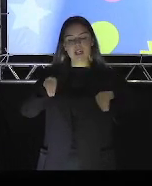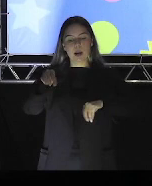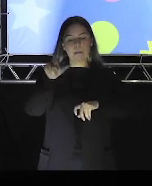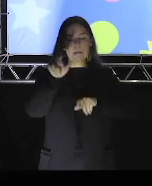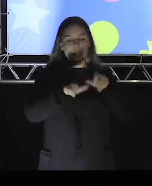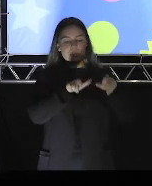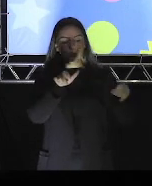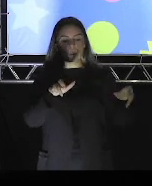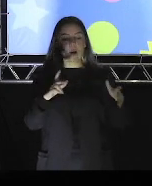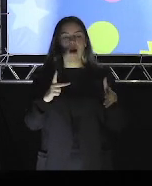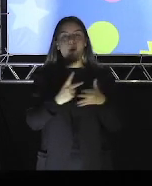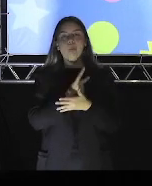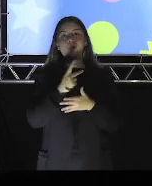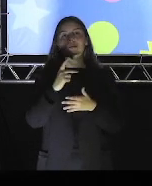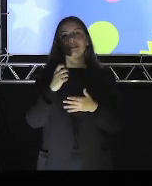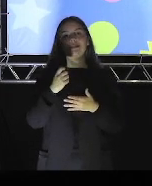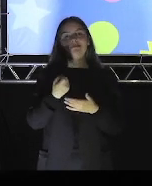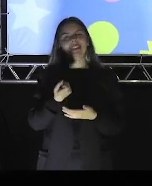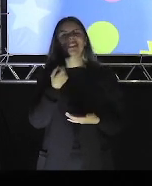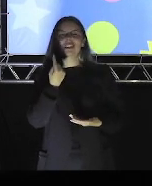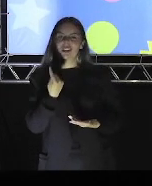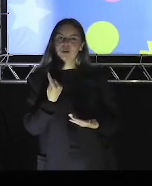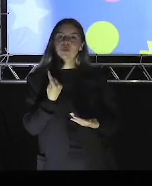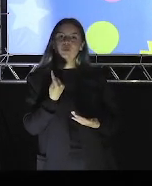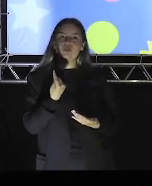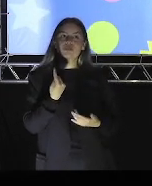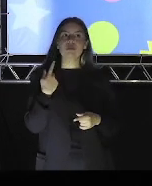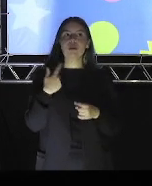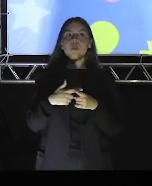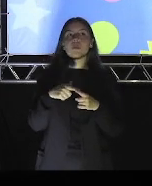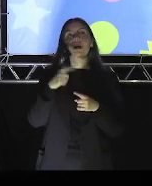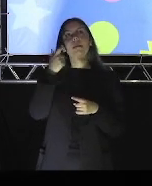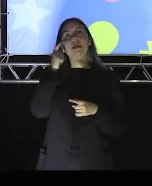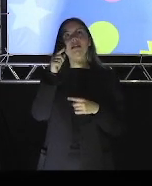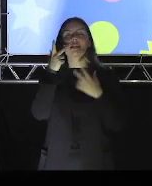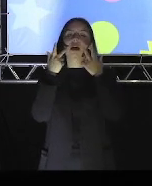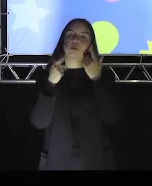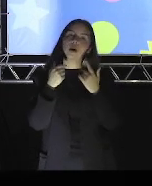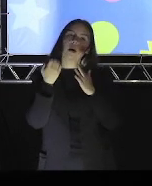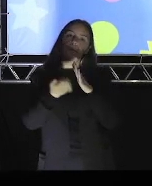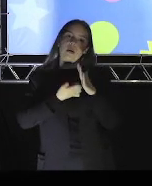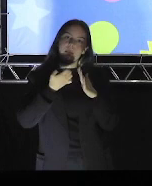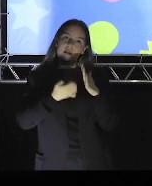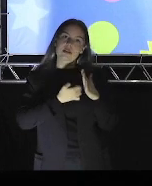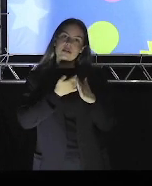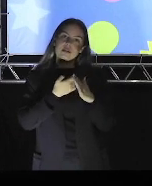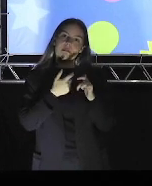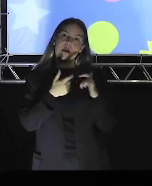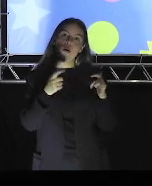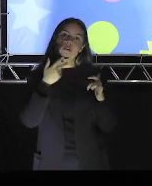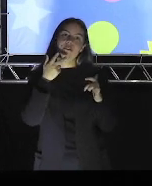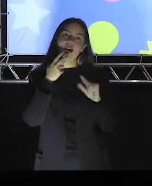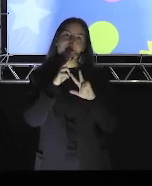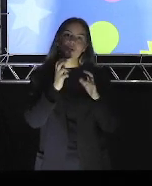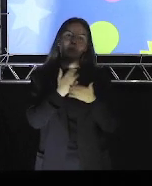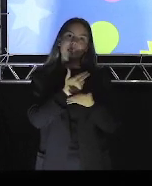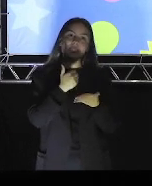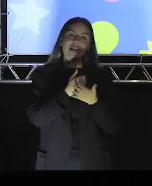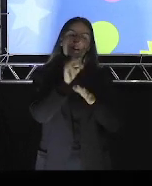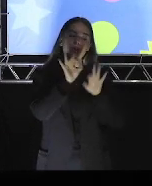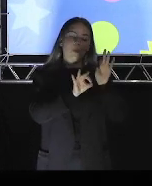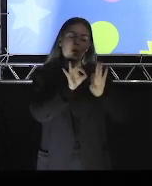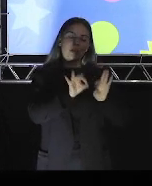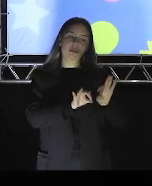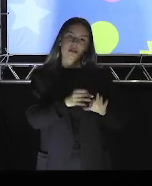sendo algo bem estranho. Mas que é algo natural das organizações, né? Quando a gente fala de design organizacional, por